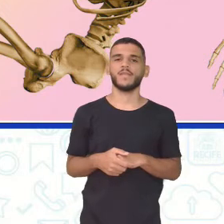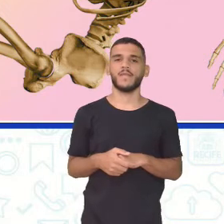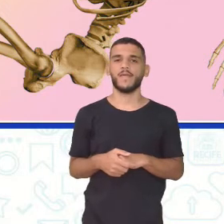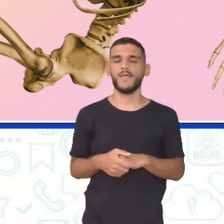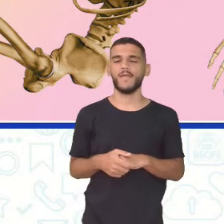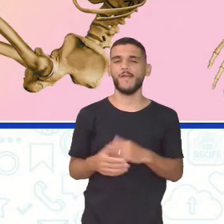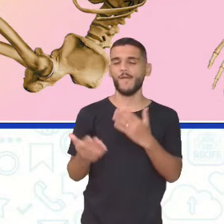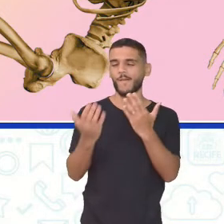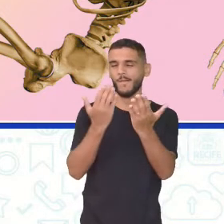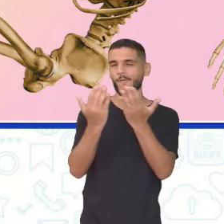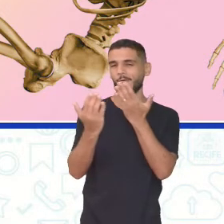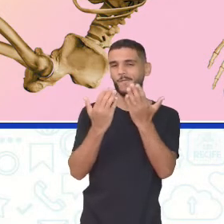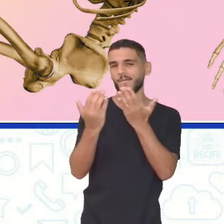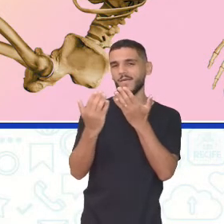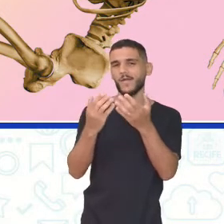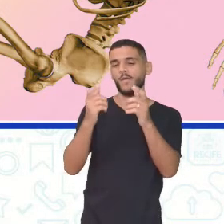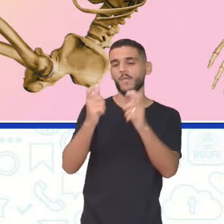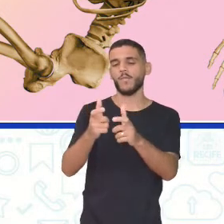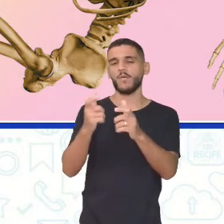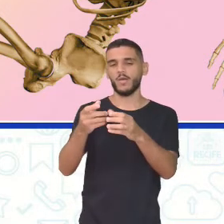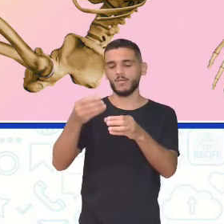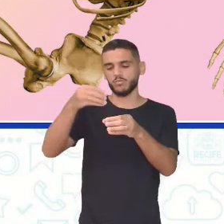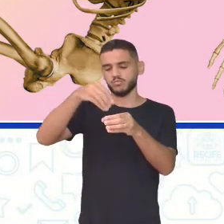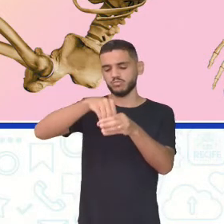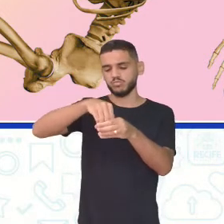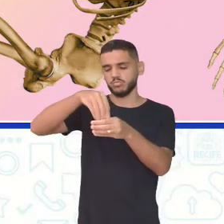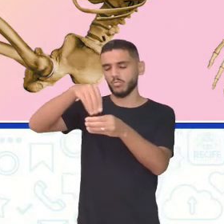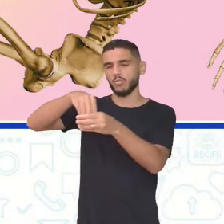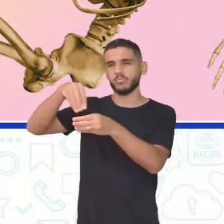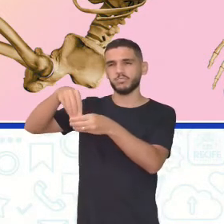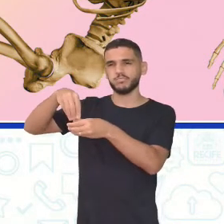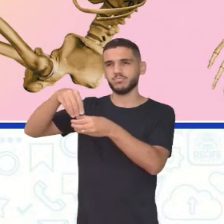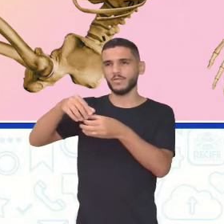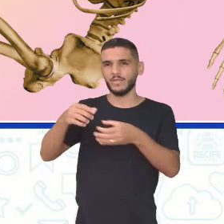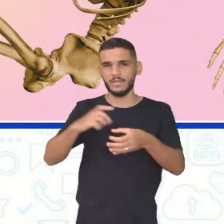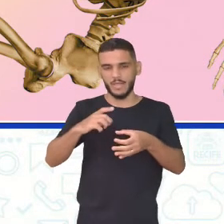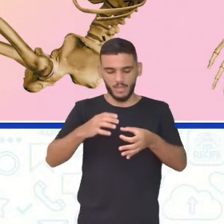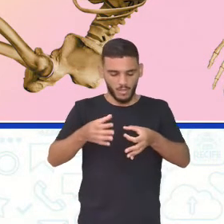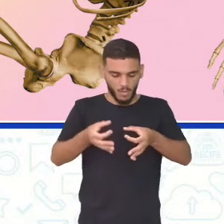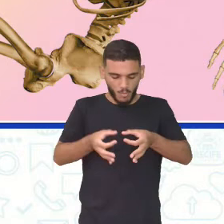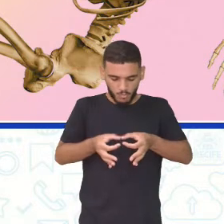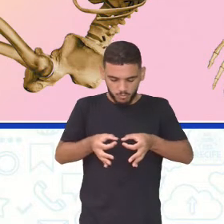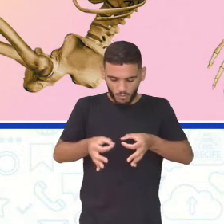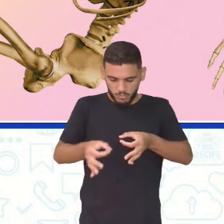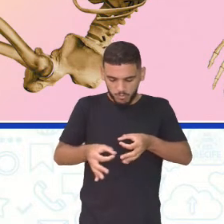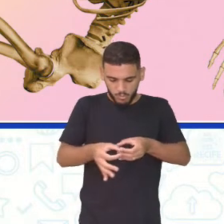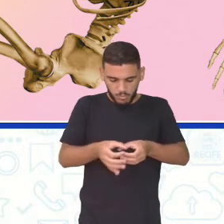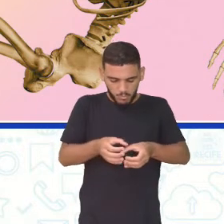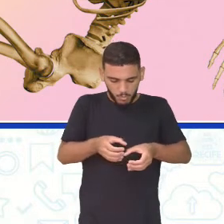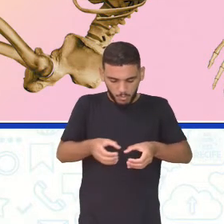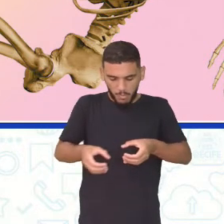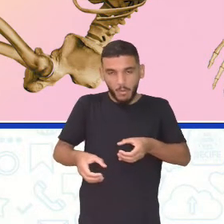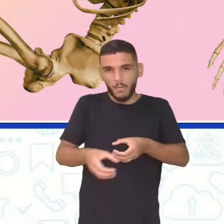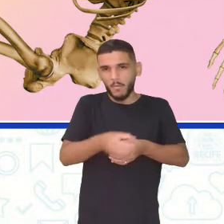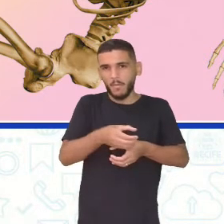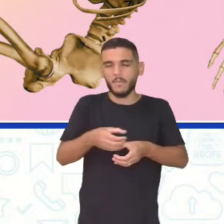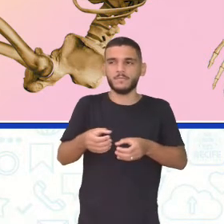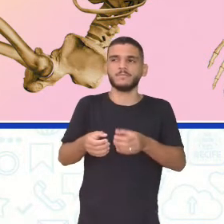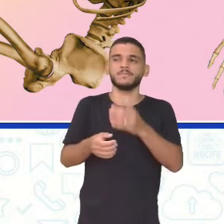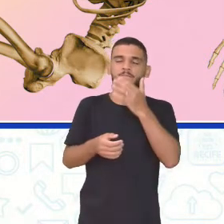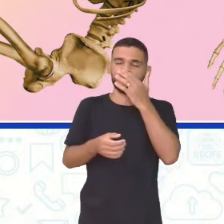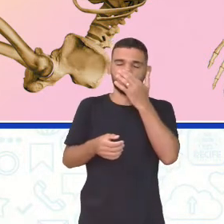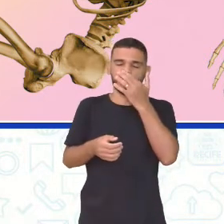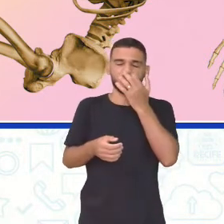gente. Veja como ele tem essa parte e algumas extremidades, elas são esponjosas. Acredito que alguns de vocês